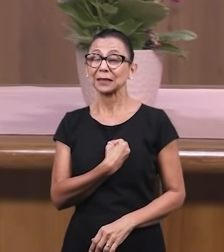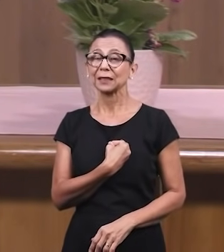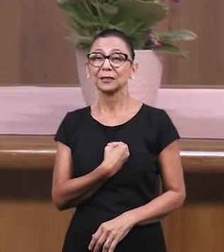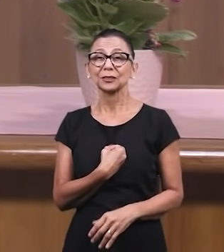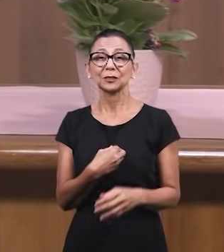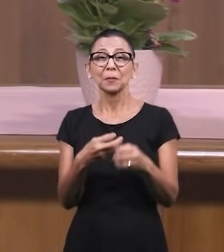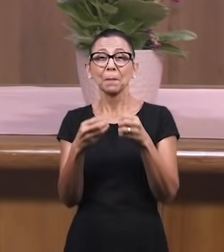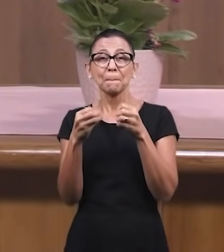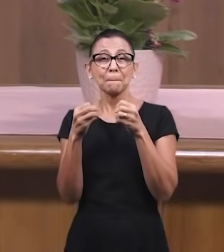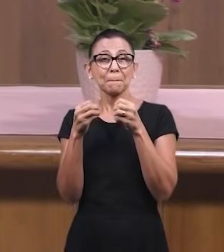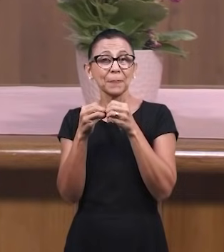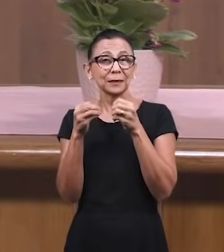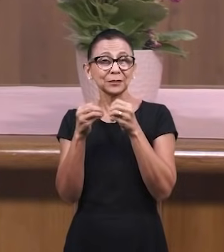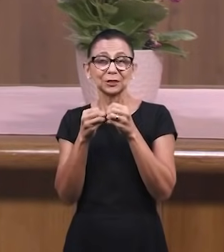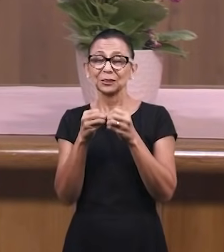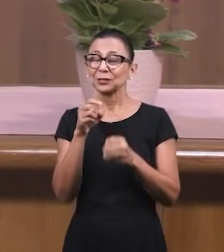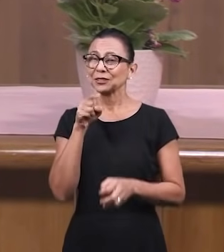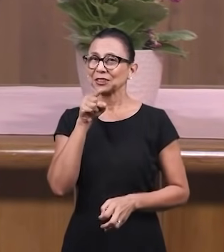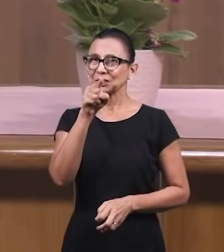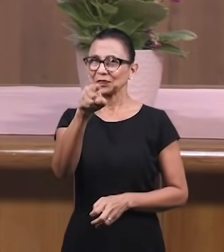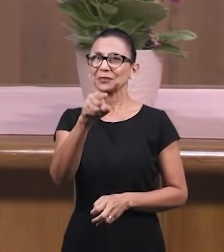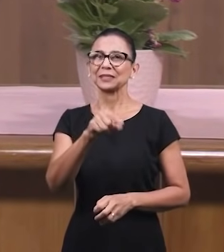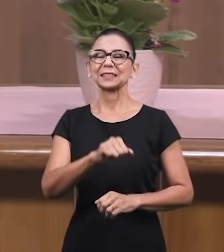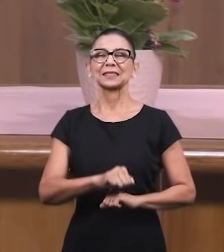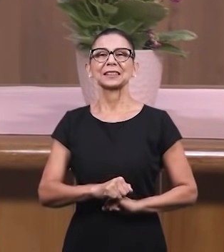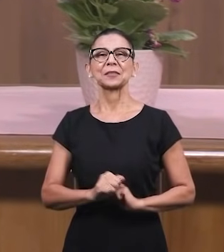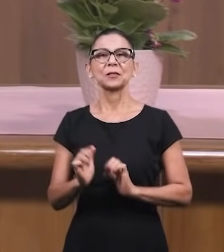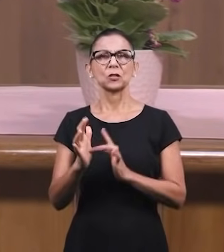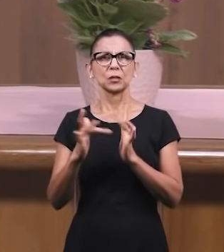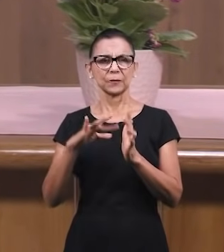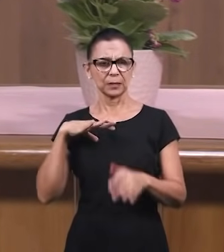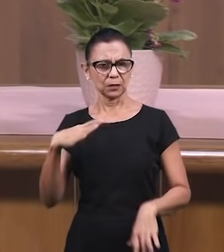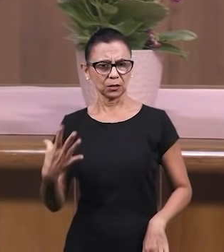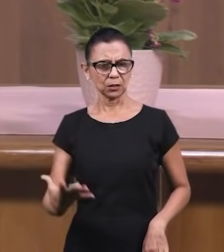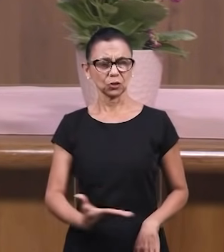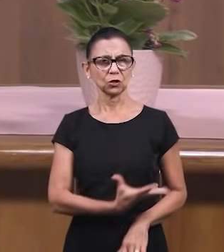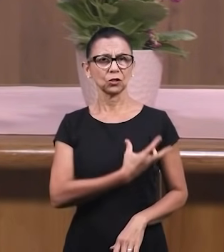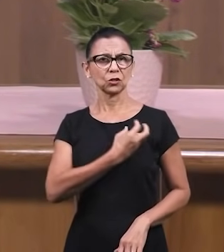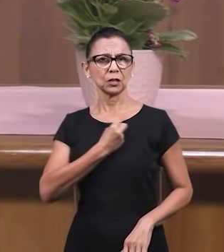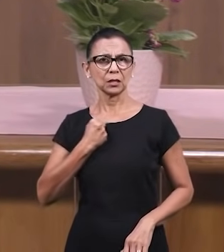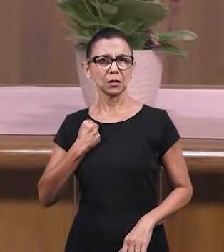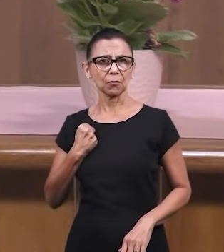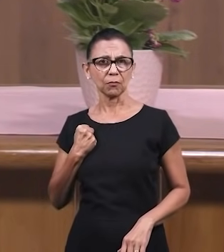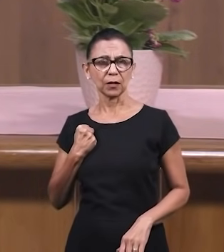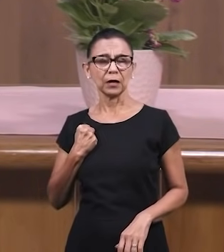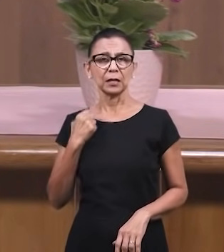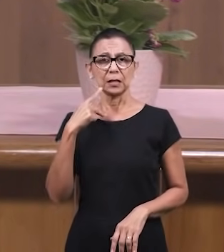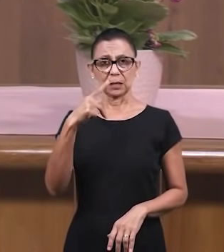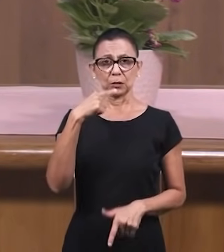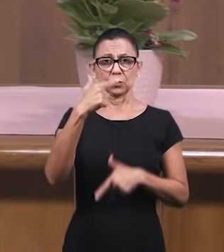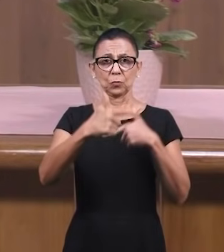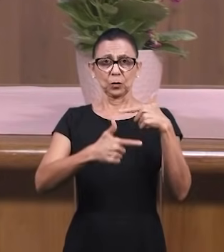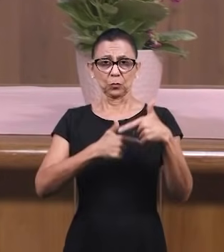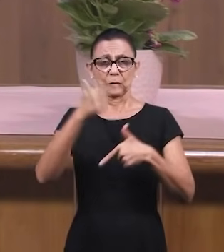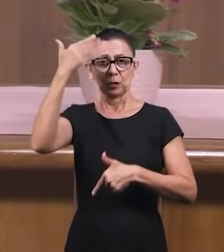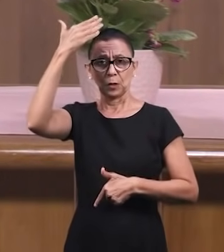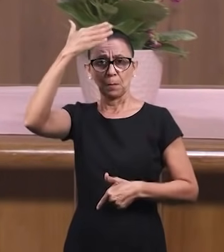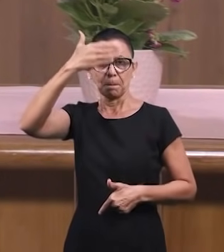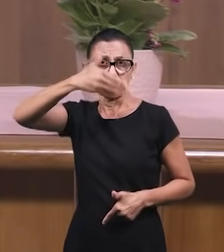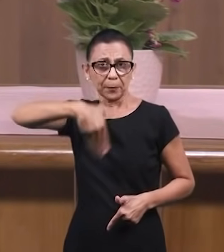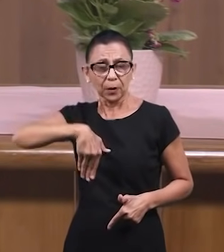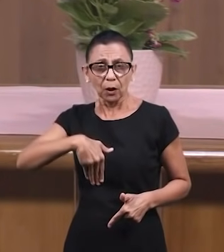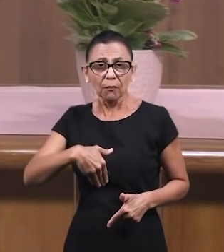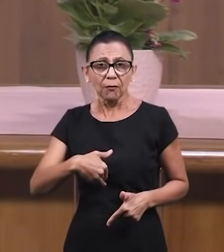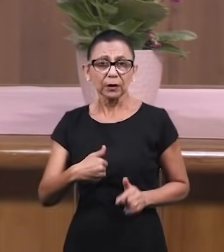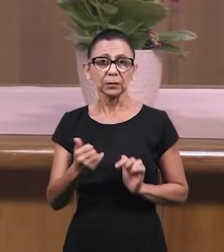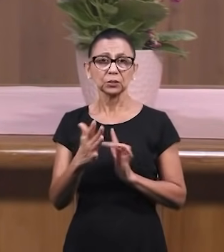ele vai estender-lhe a mão, vai lhe dar salvação e vai com você para o barco, vai viver na comunhão. Nós que